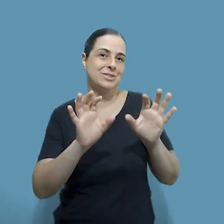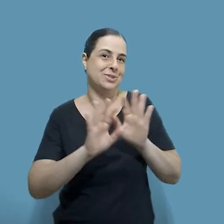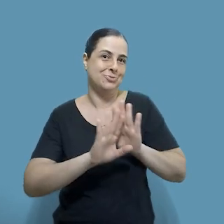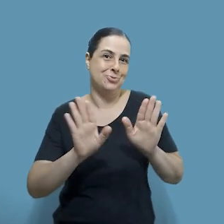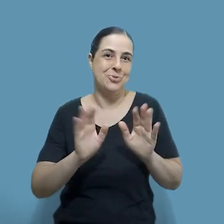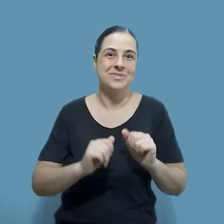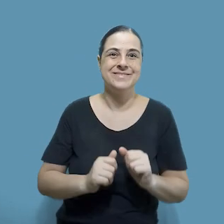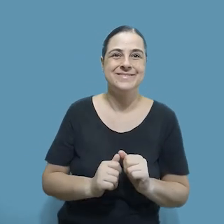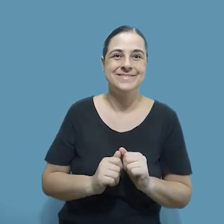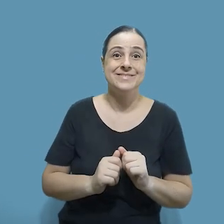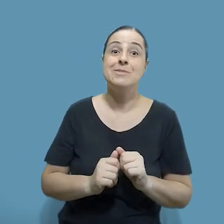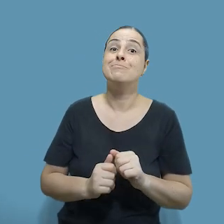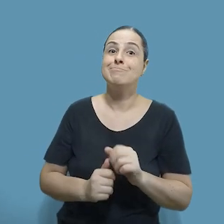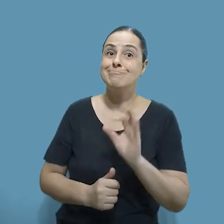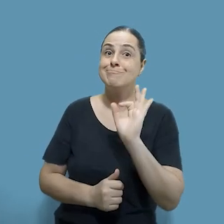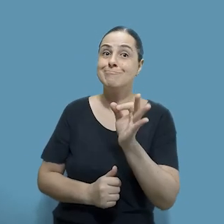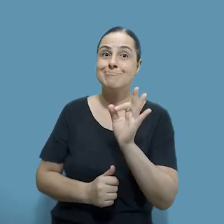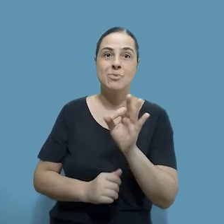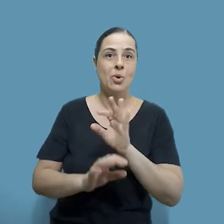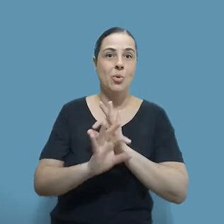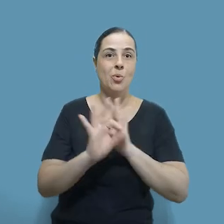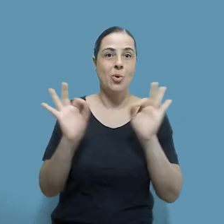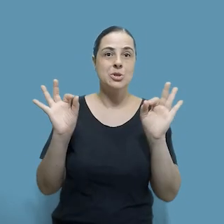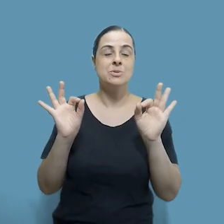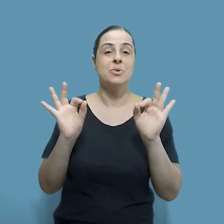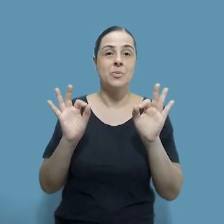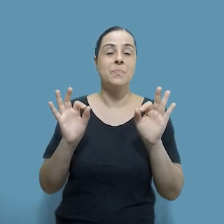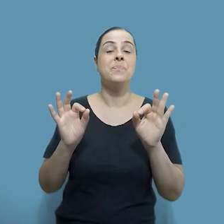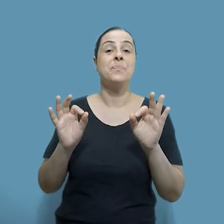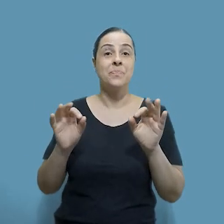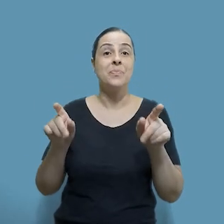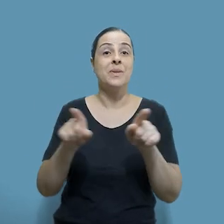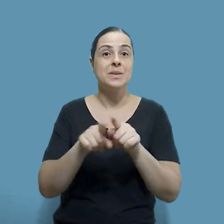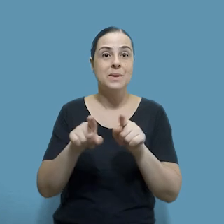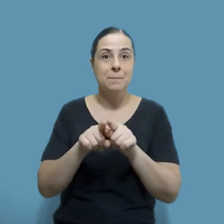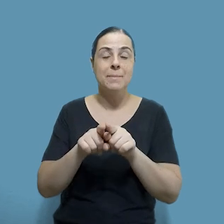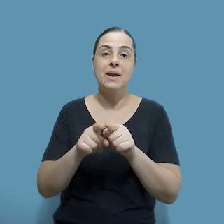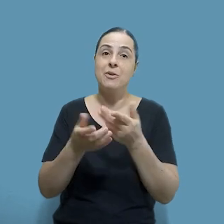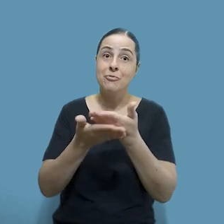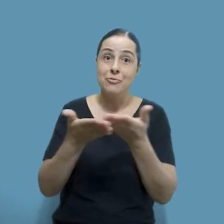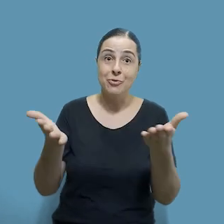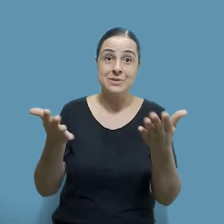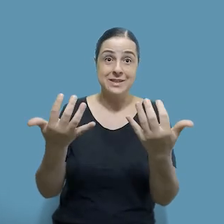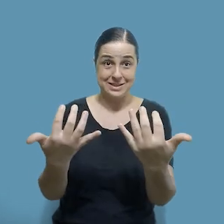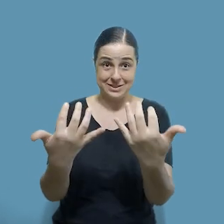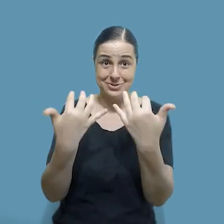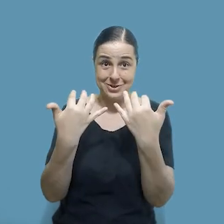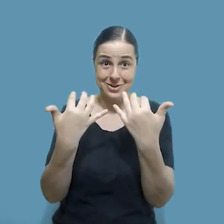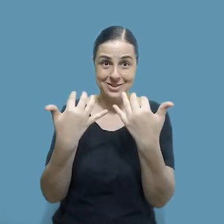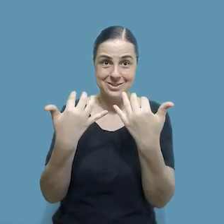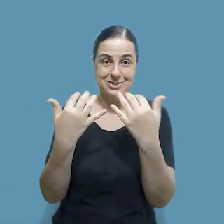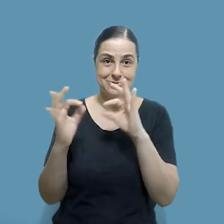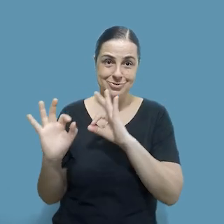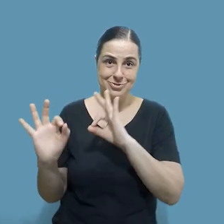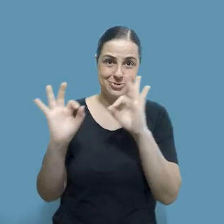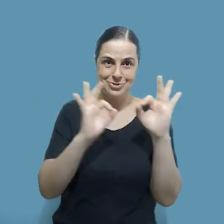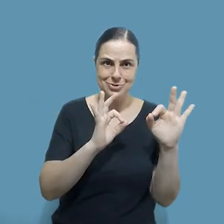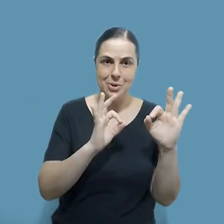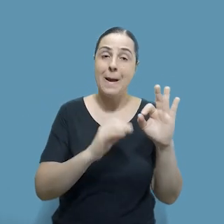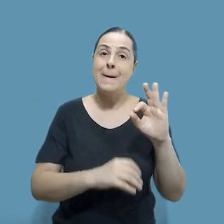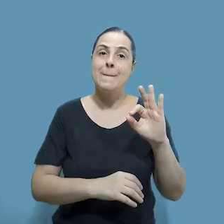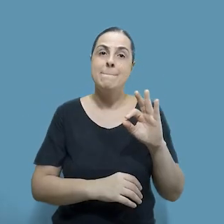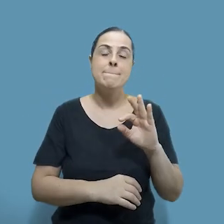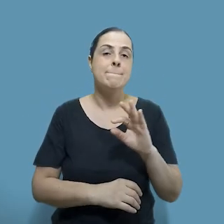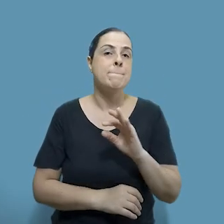bárbaro. Eu ia só colocar aqui também que para quem está nos ouvindo e nos assistindo, que tem uma pessoa com deficiência,